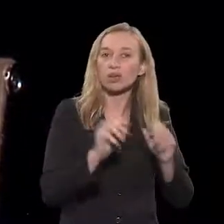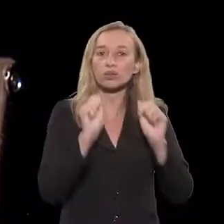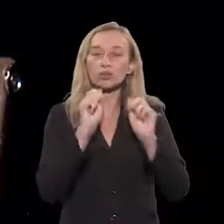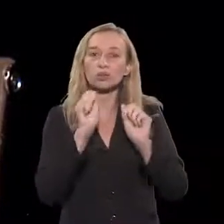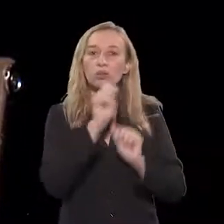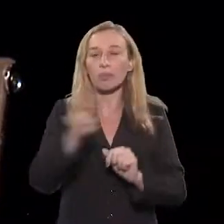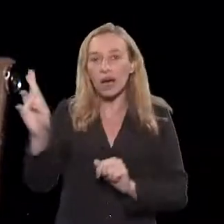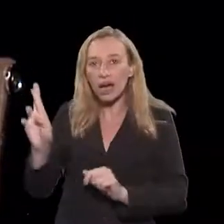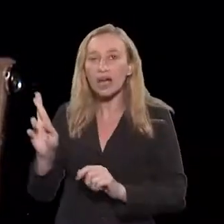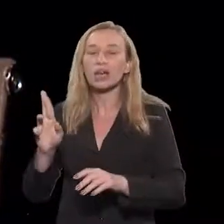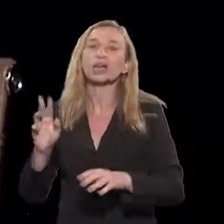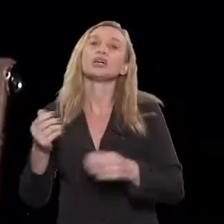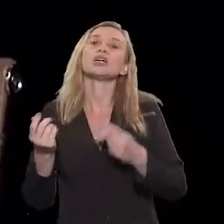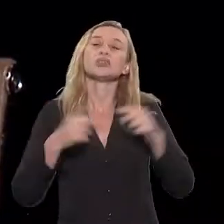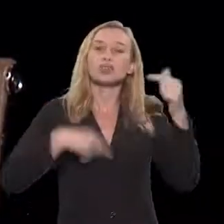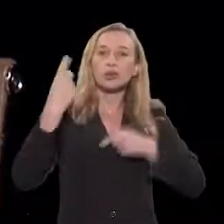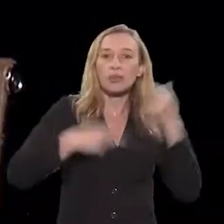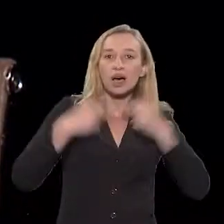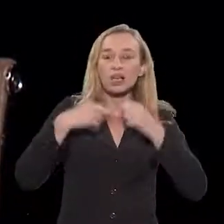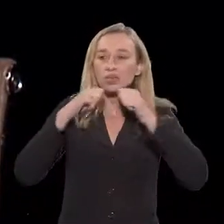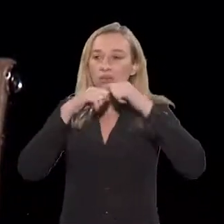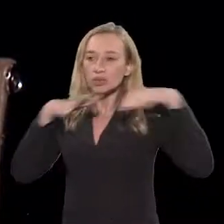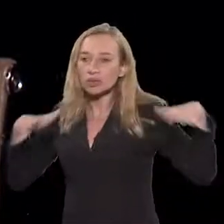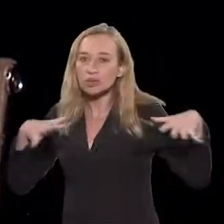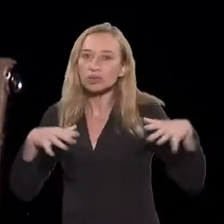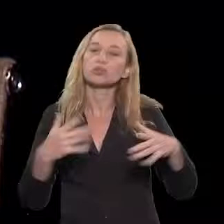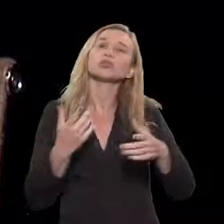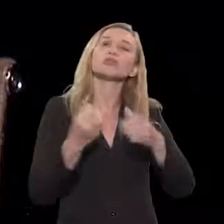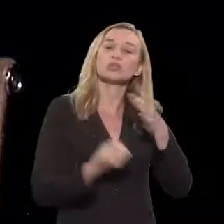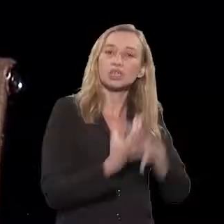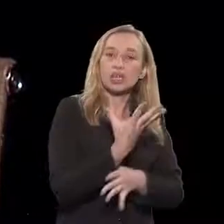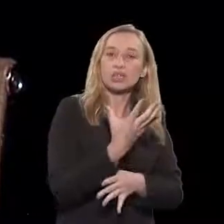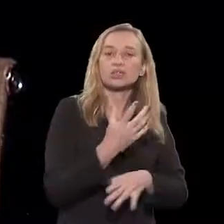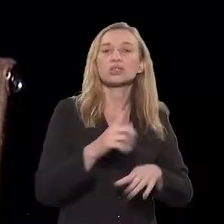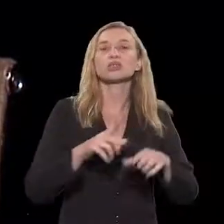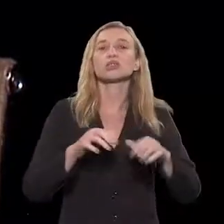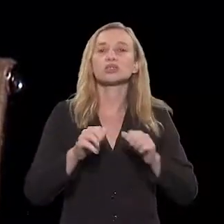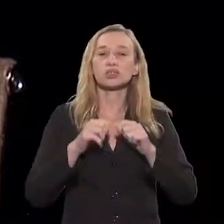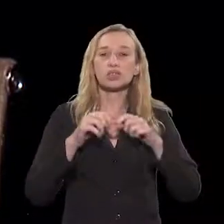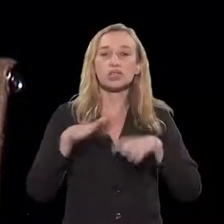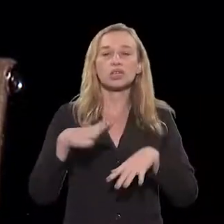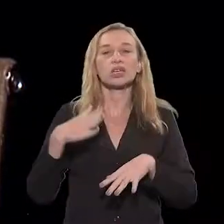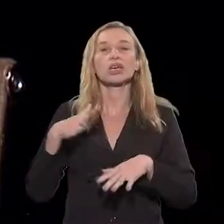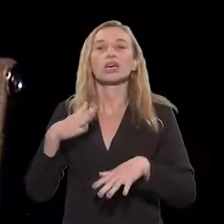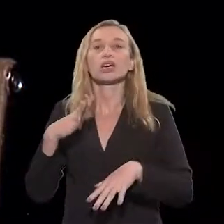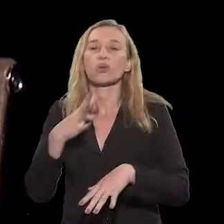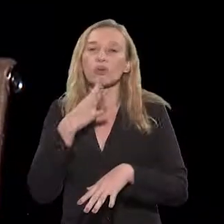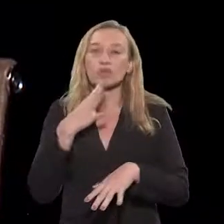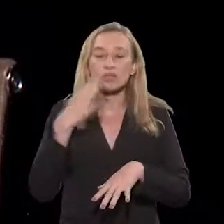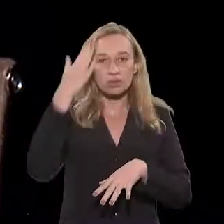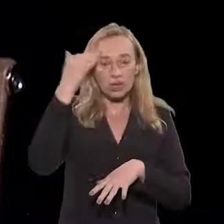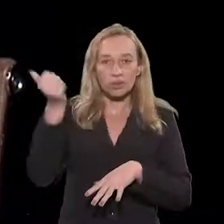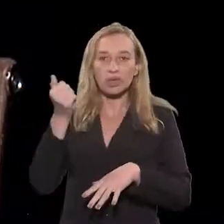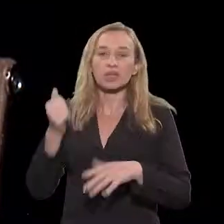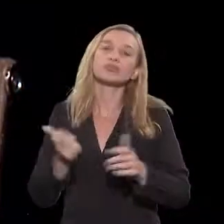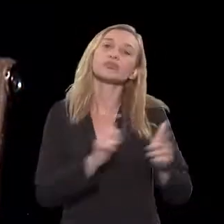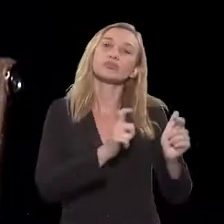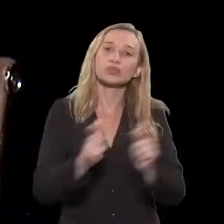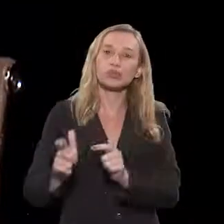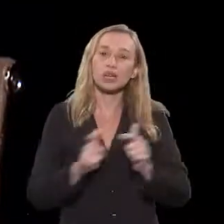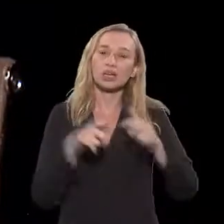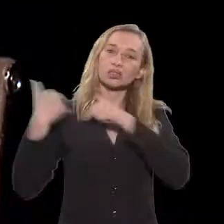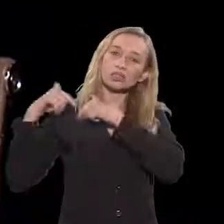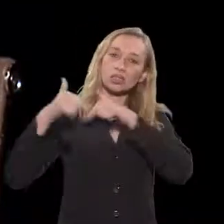e traz para o debate a ampliação dos espaços de produção e difusão dos saberes. Para além dos